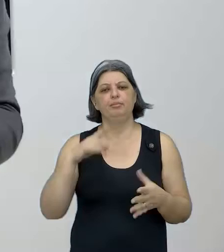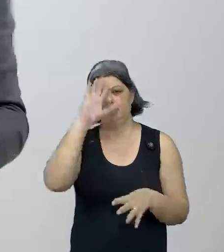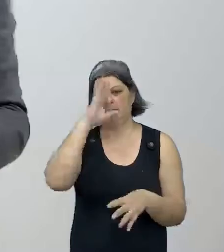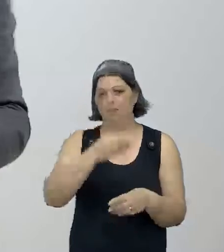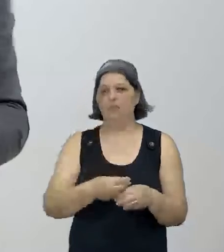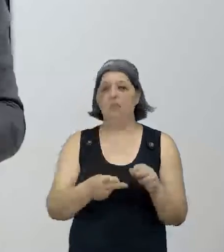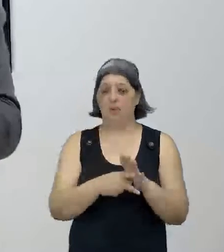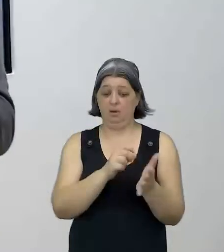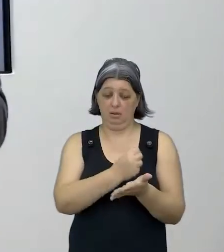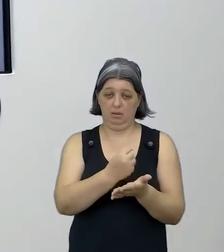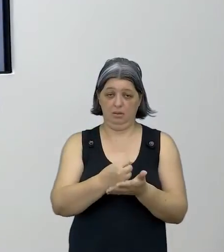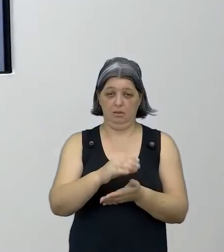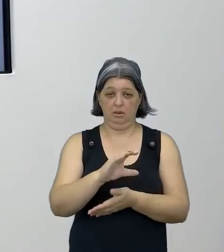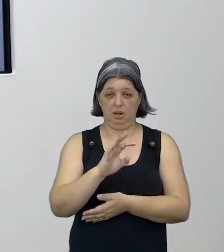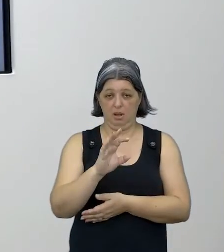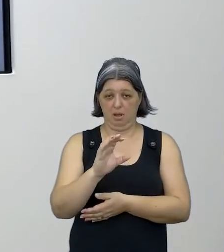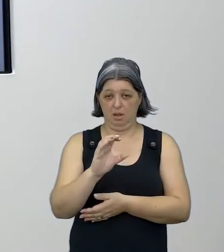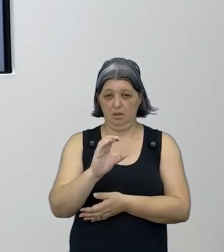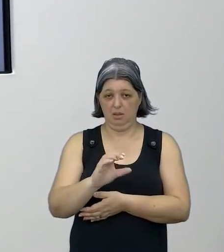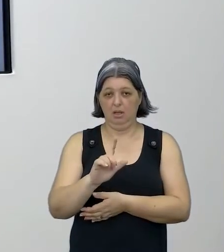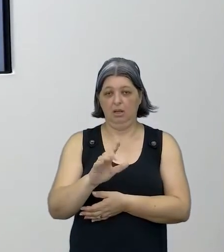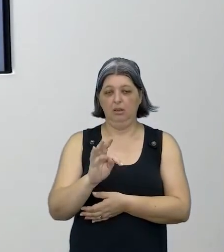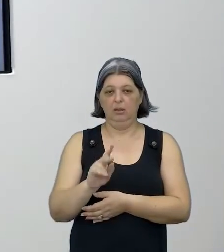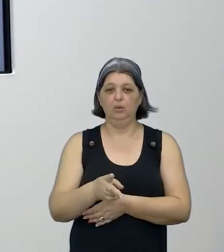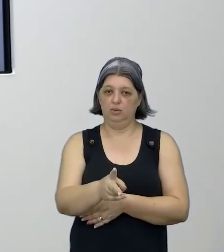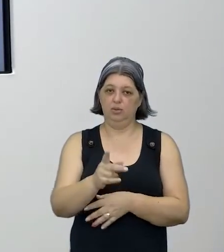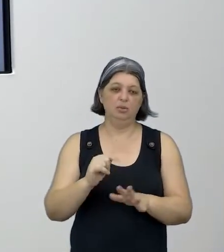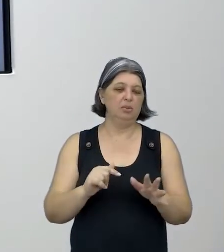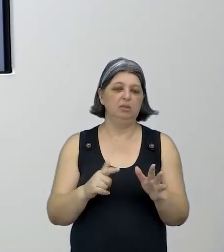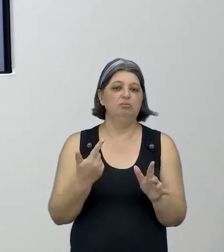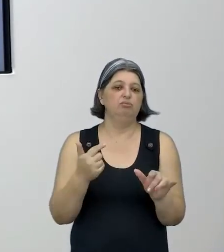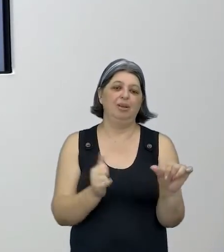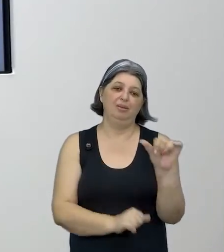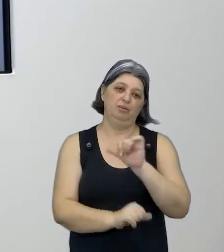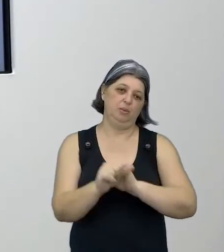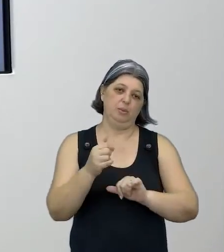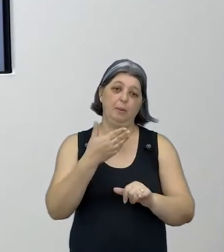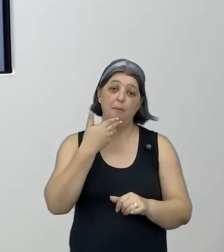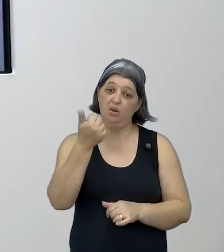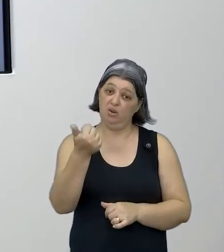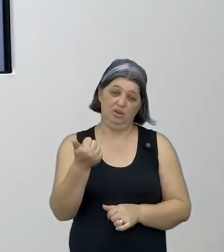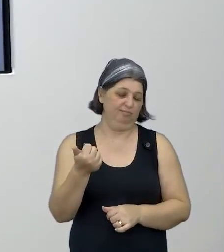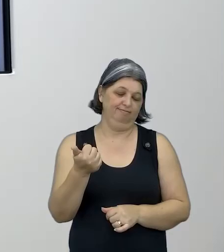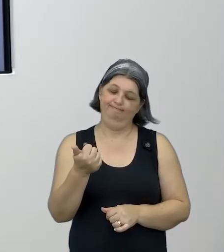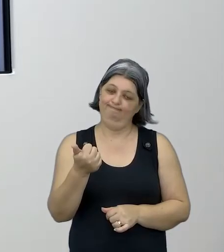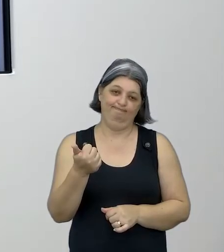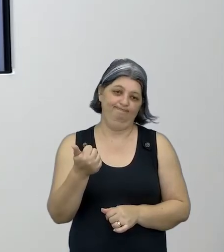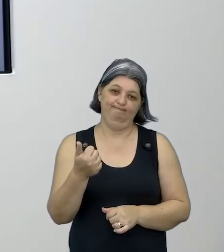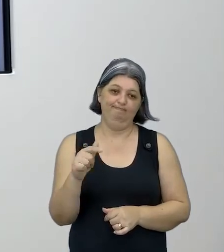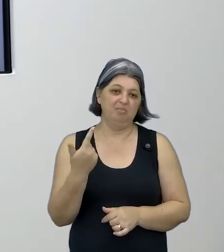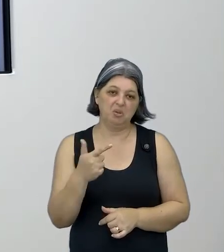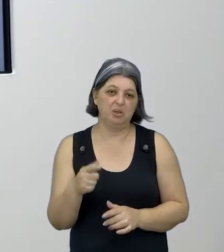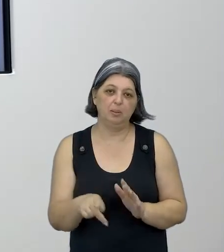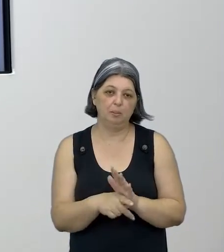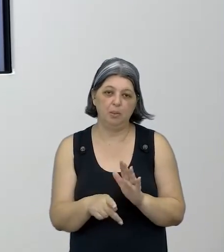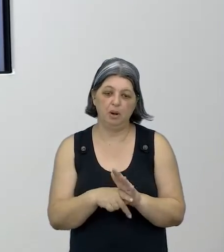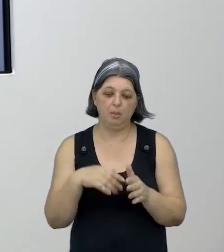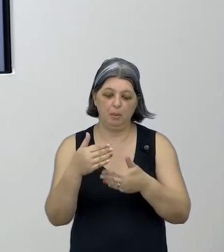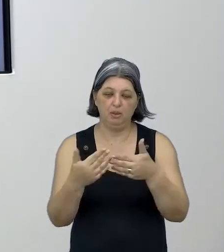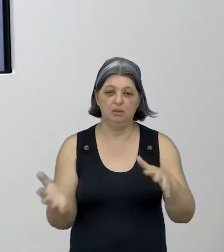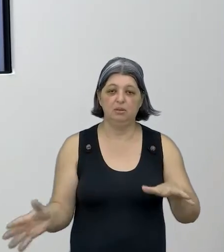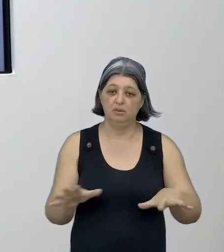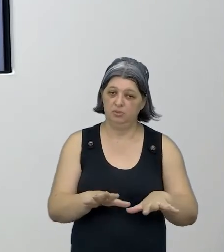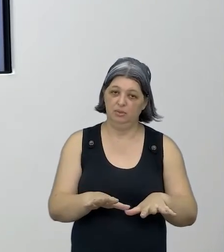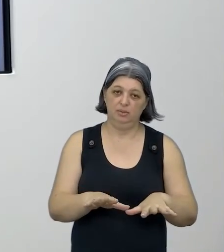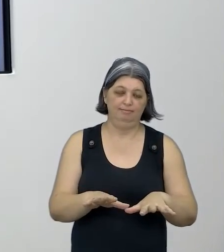é mantida, mas as conquistas elas não são aumentadas. Não há um processo de inclusão. E isso